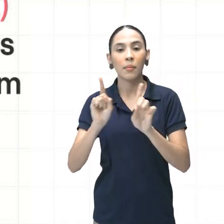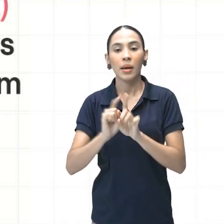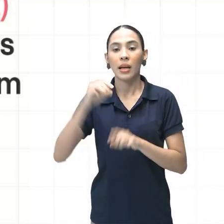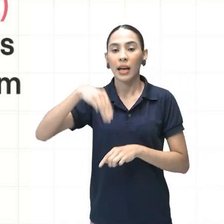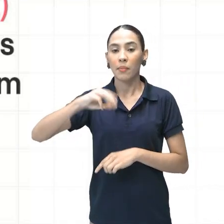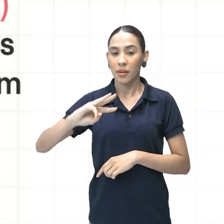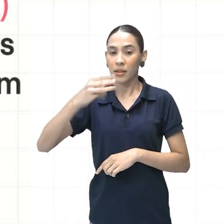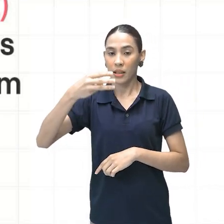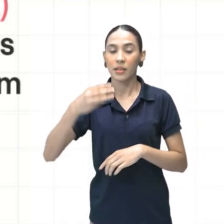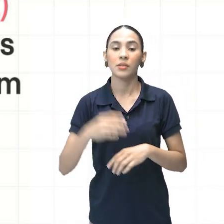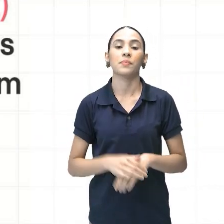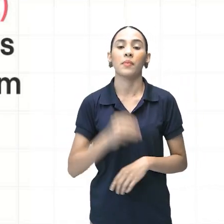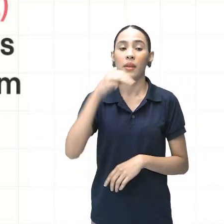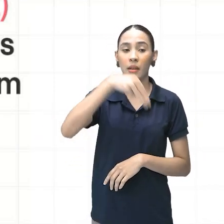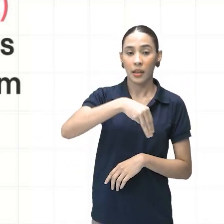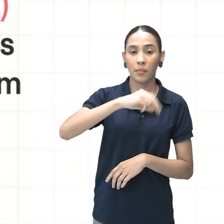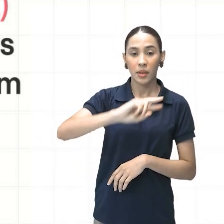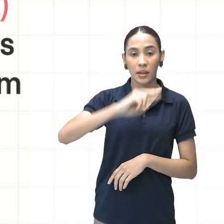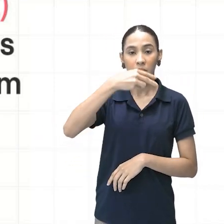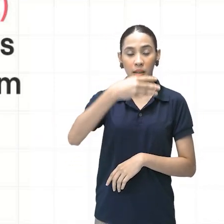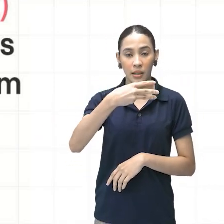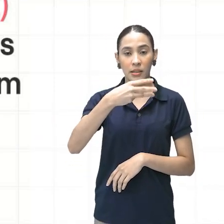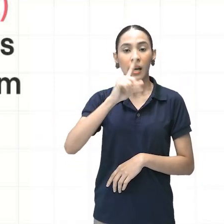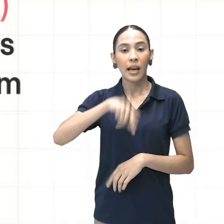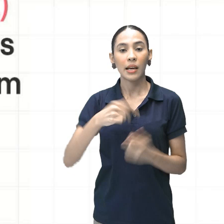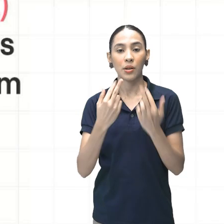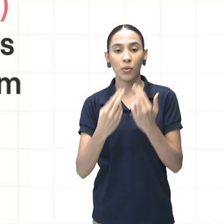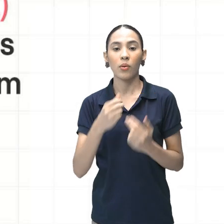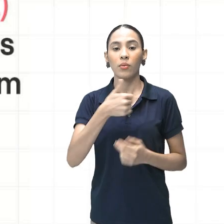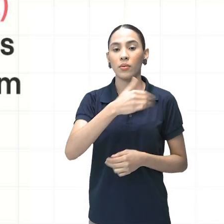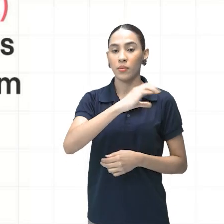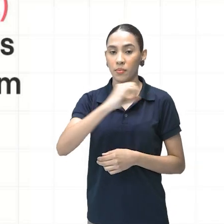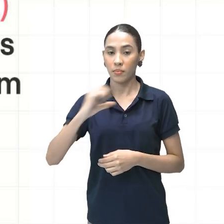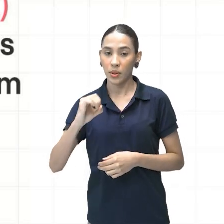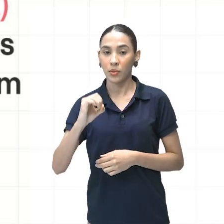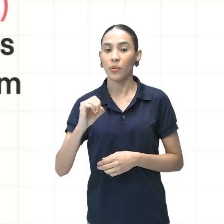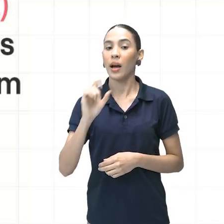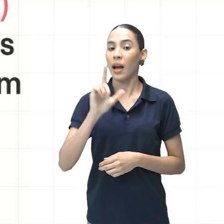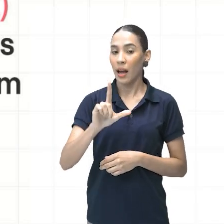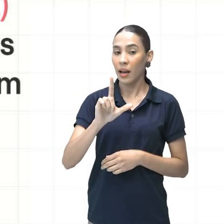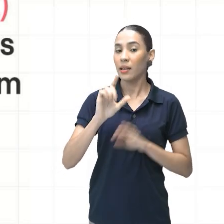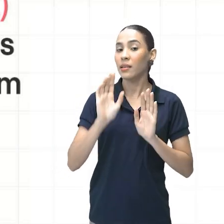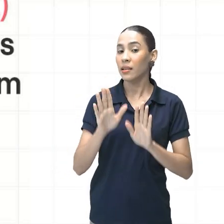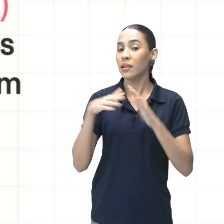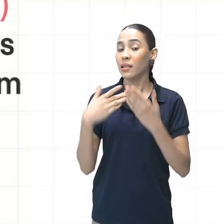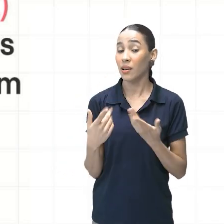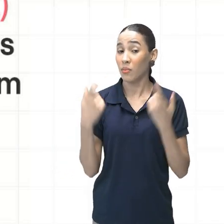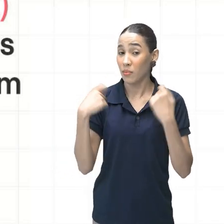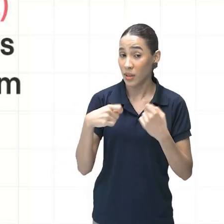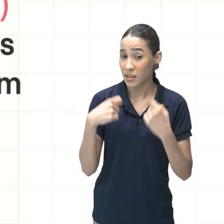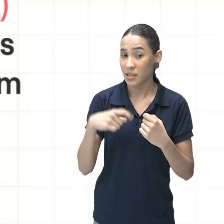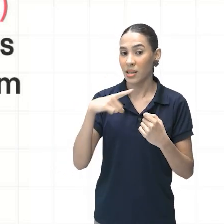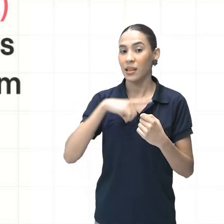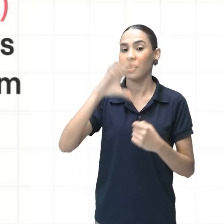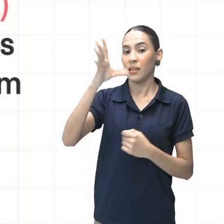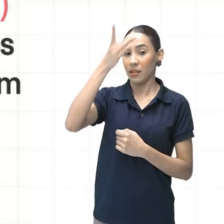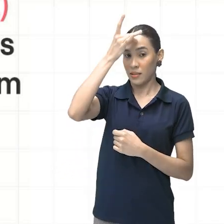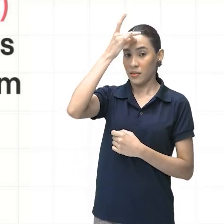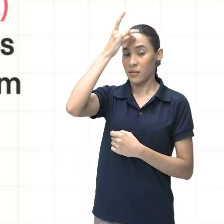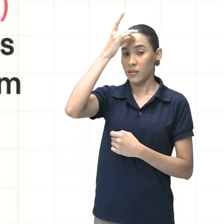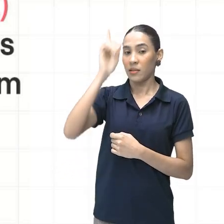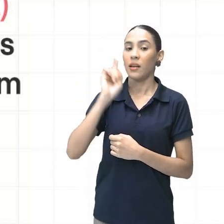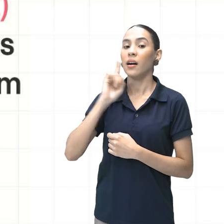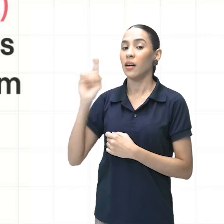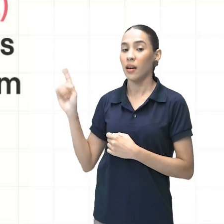metro cúbico é igual a 1000 litros. Então, eu tenho que ter na cabeça essa